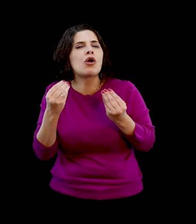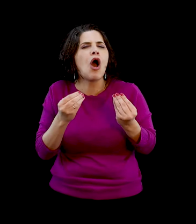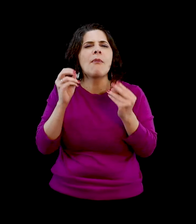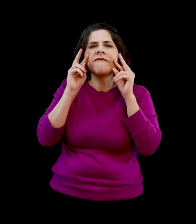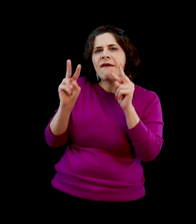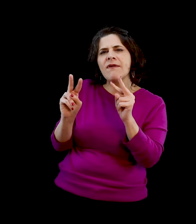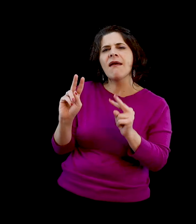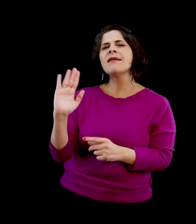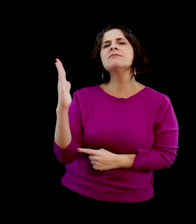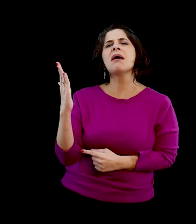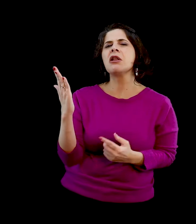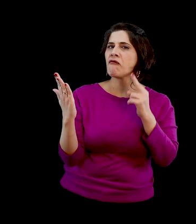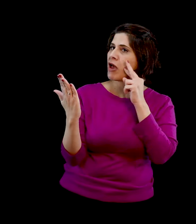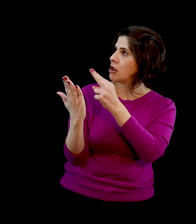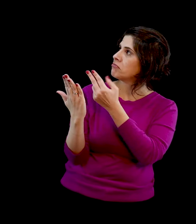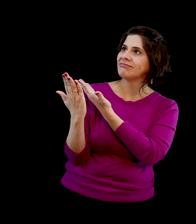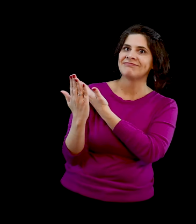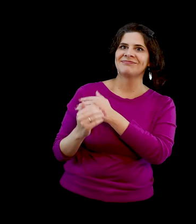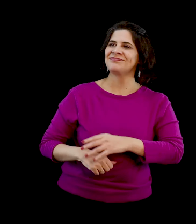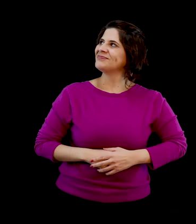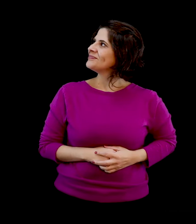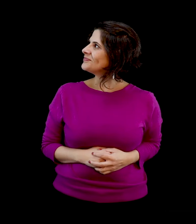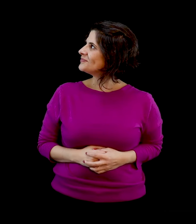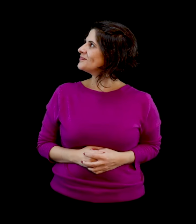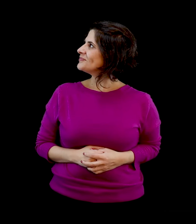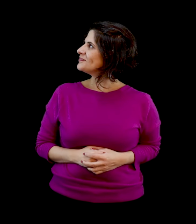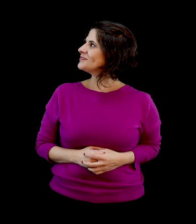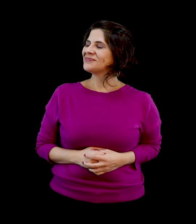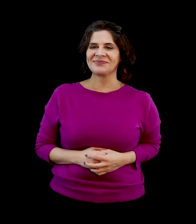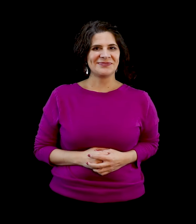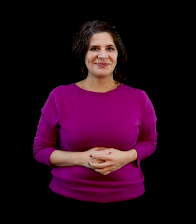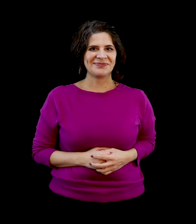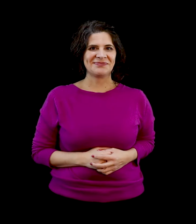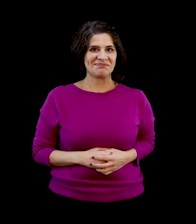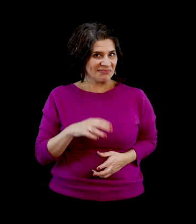a enxergarem a animação usando um espelho. Olha só.